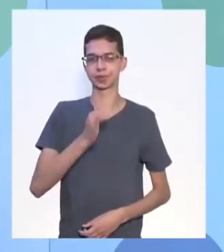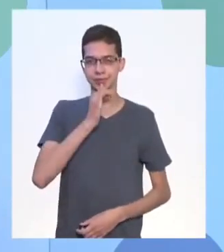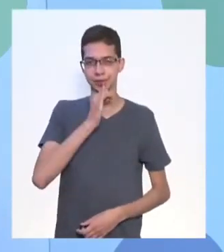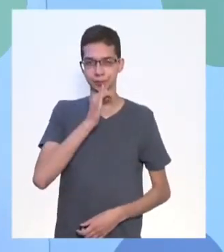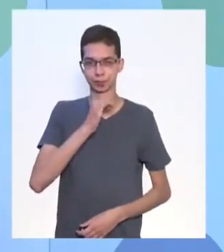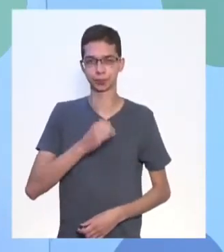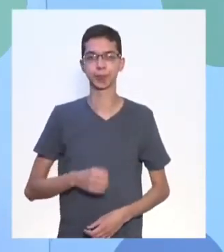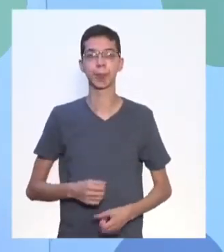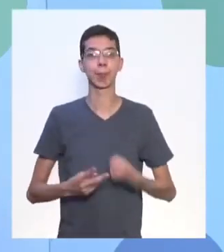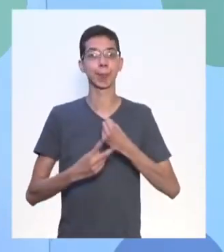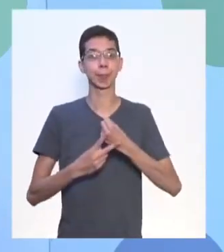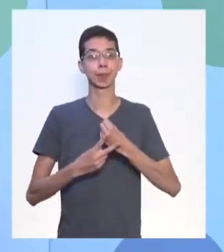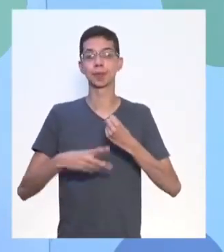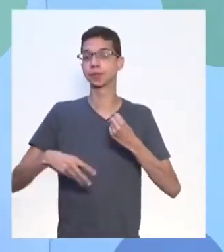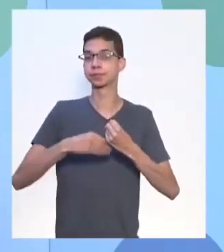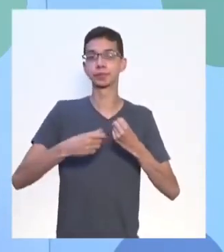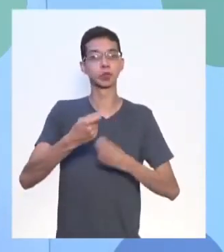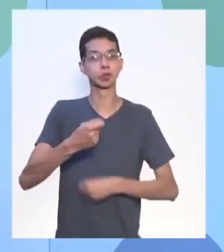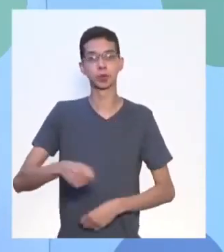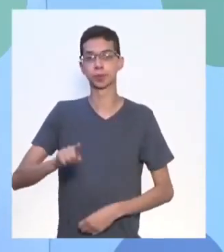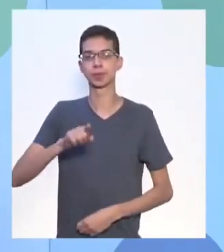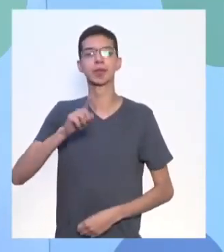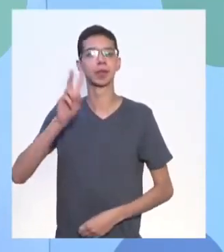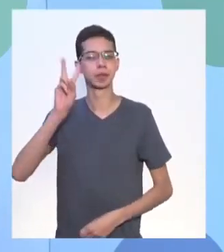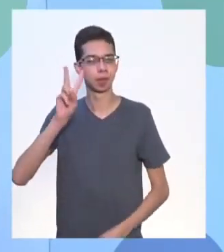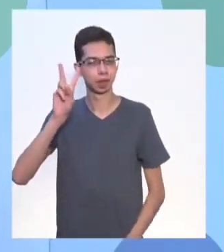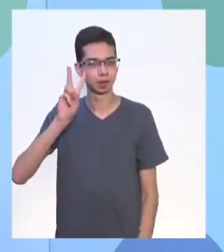dizer que não é direto. E aí você já vai lembrar